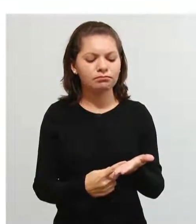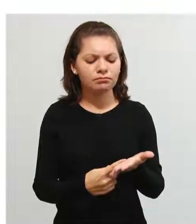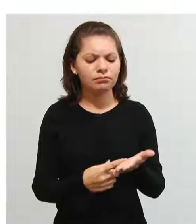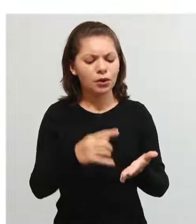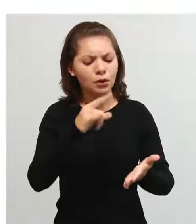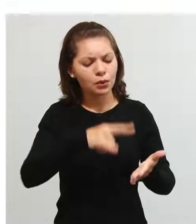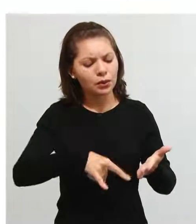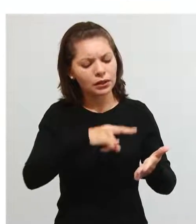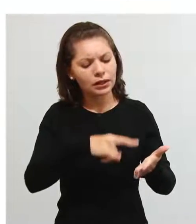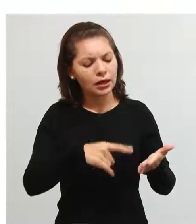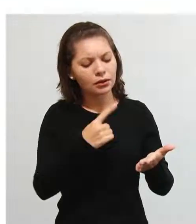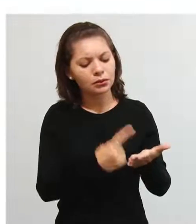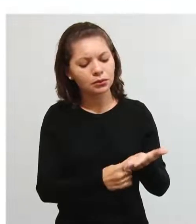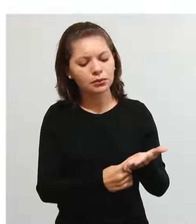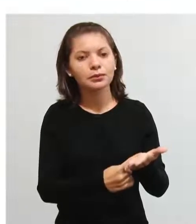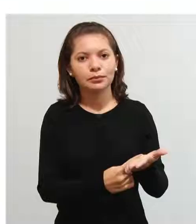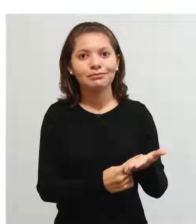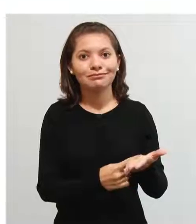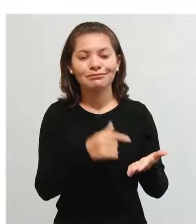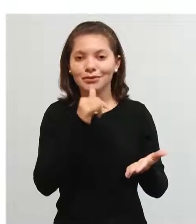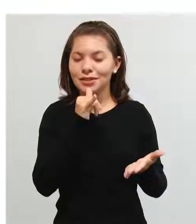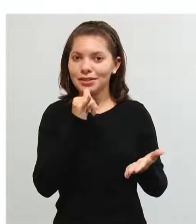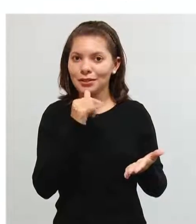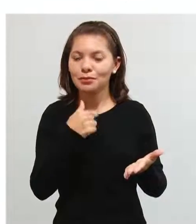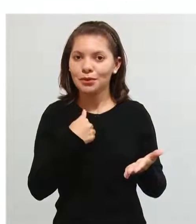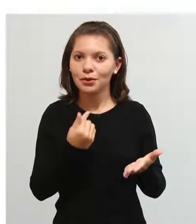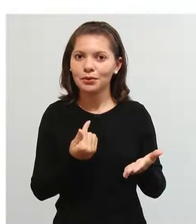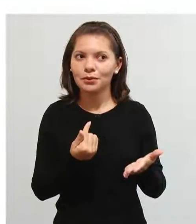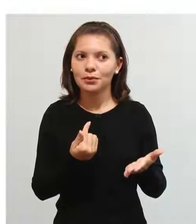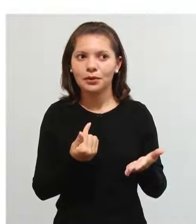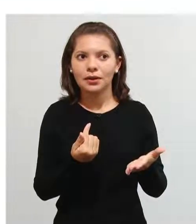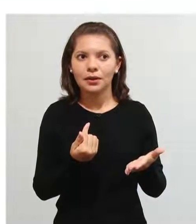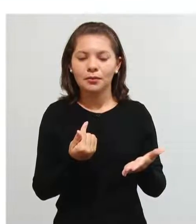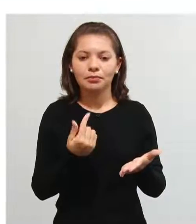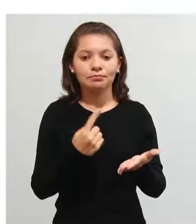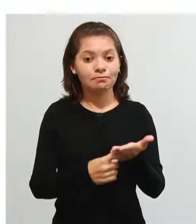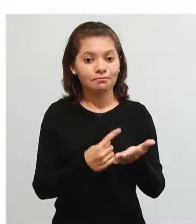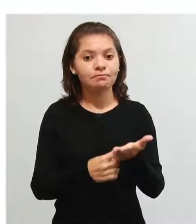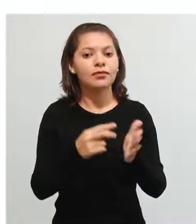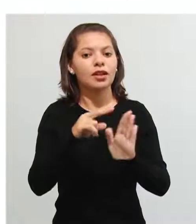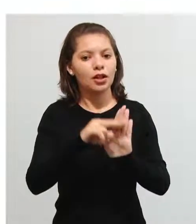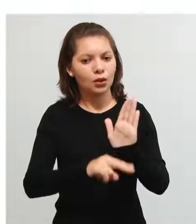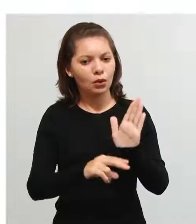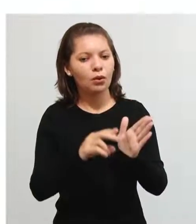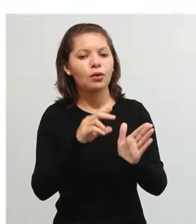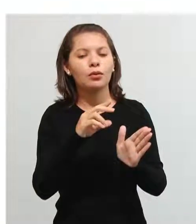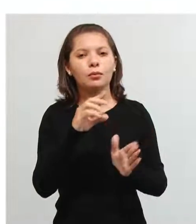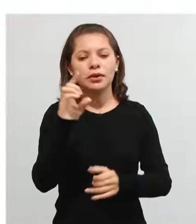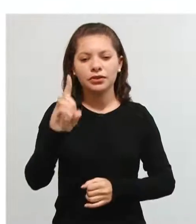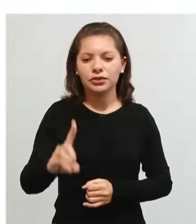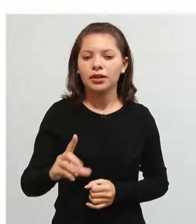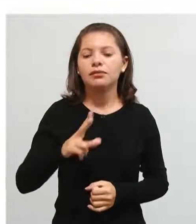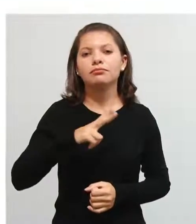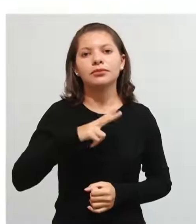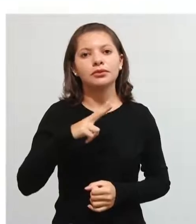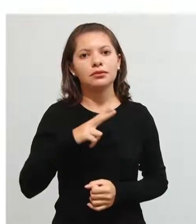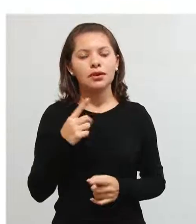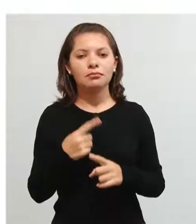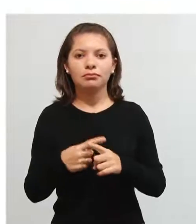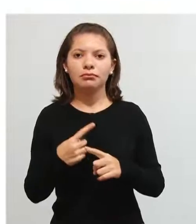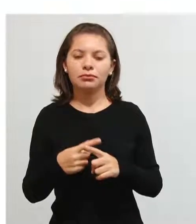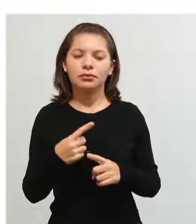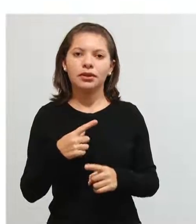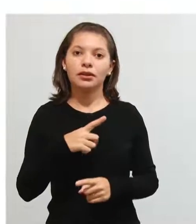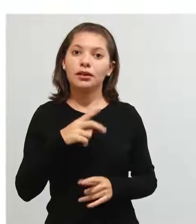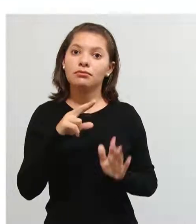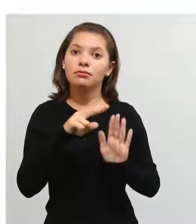um contrato de locação, né? Eu estou ali, regidos por norma de direito privado, Por quê? Porque ali tem uma norma